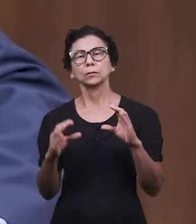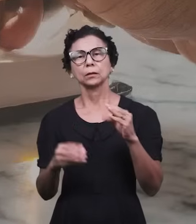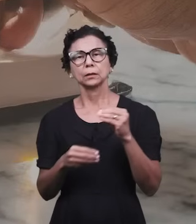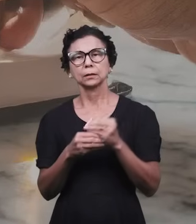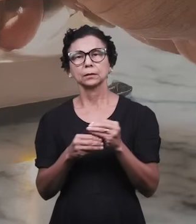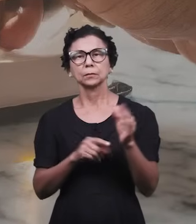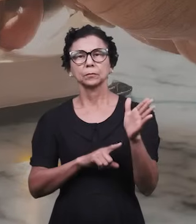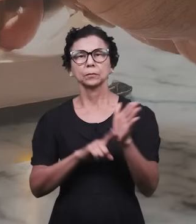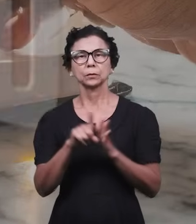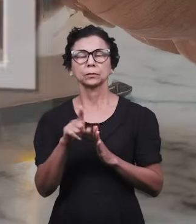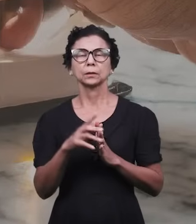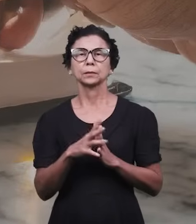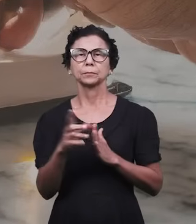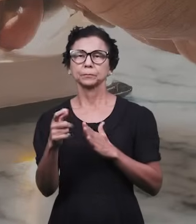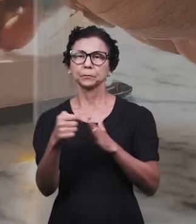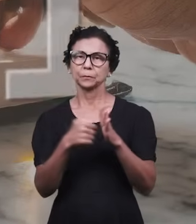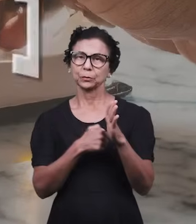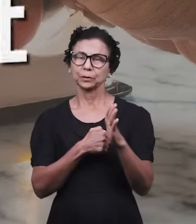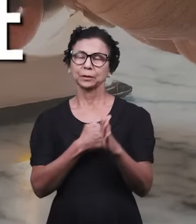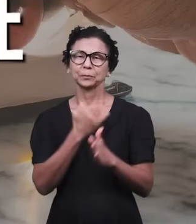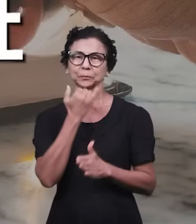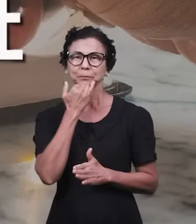saber.